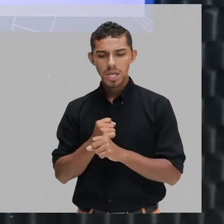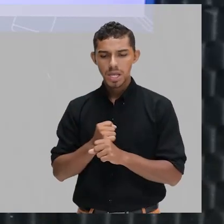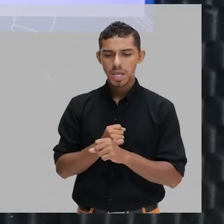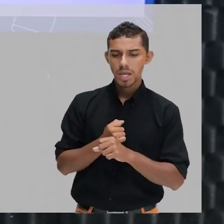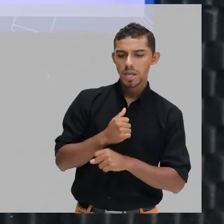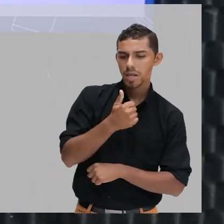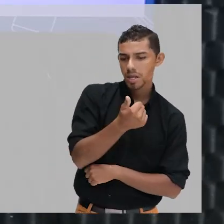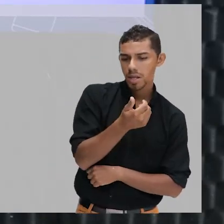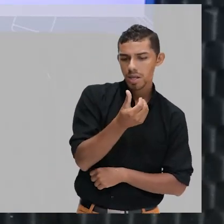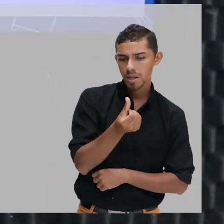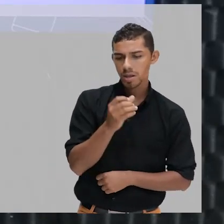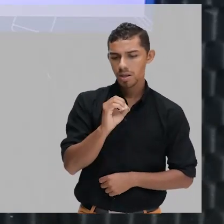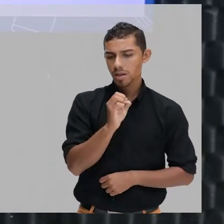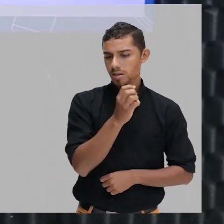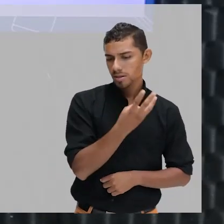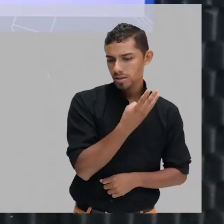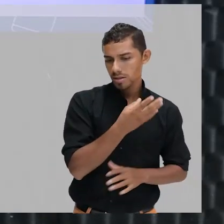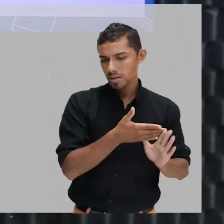eles contam,